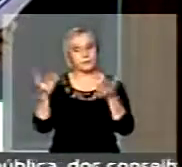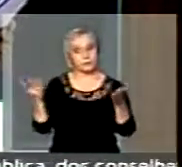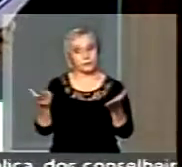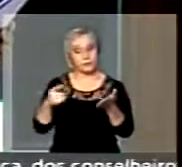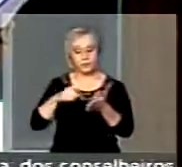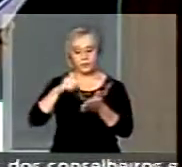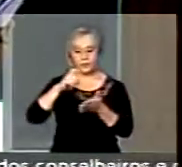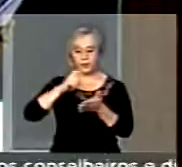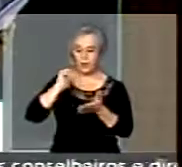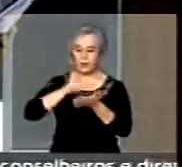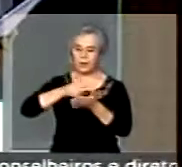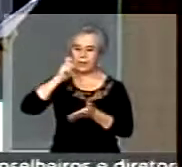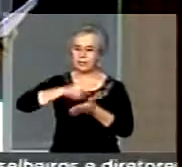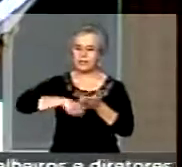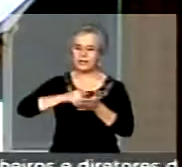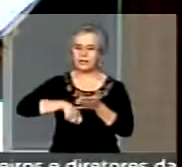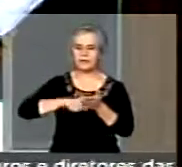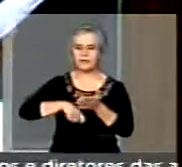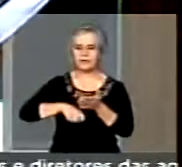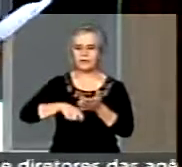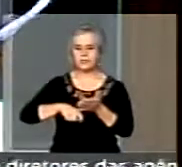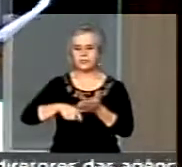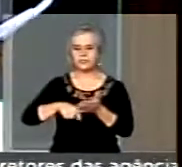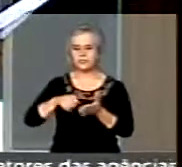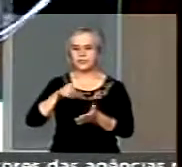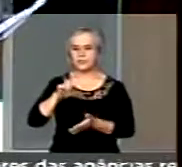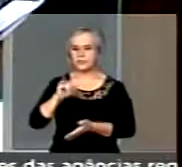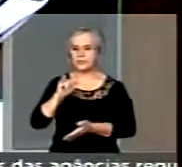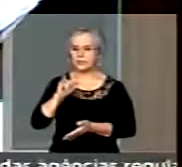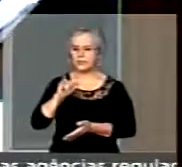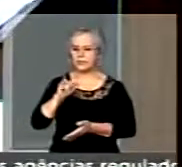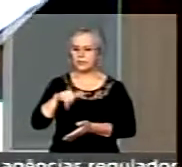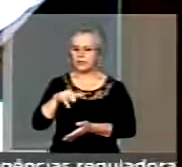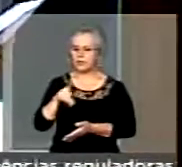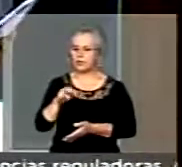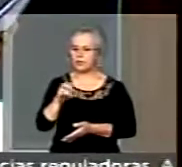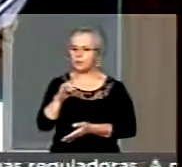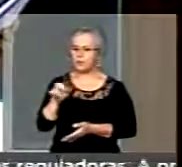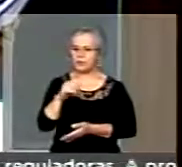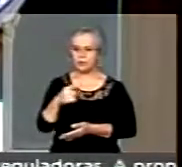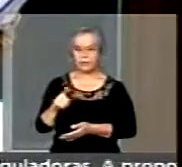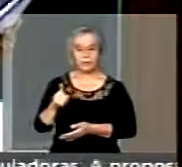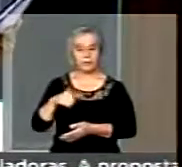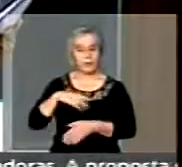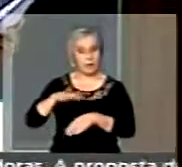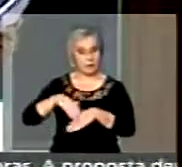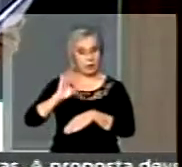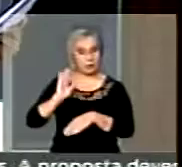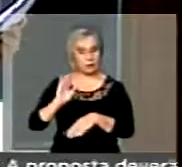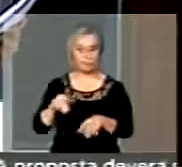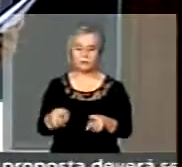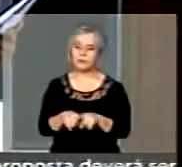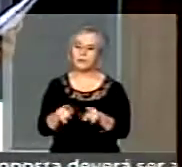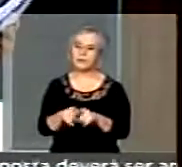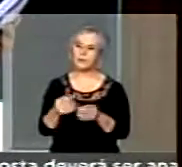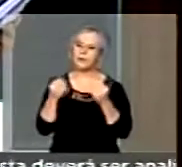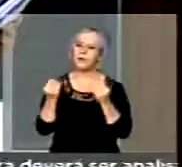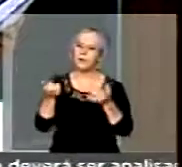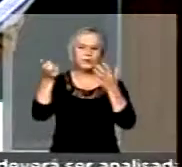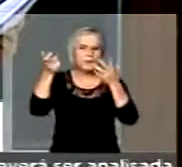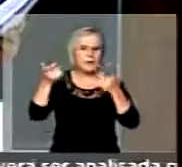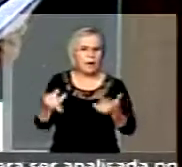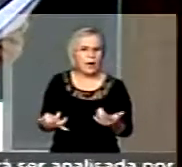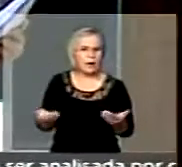de importação é superior à observada em 1994. Não há nenhum argumento econômico que justifique